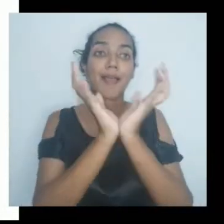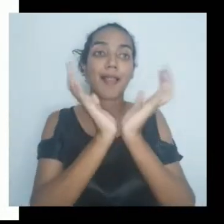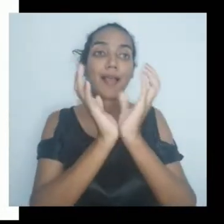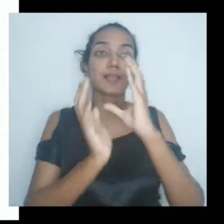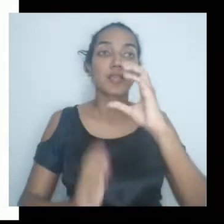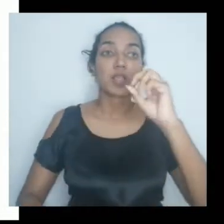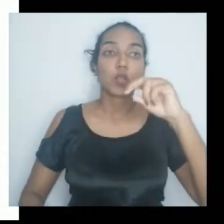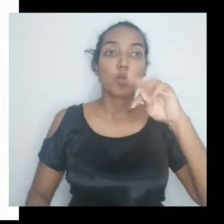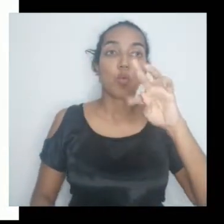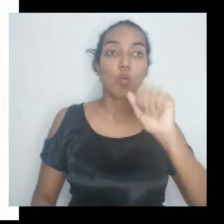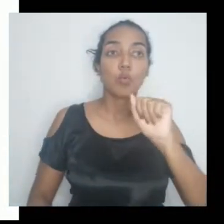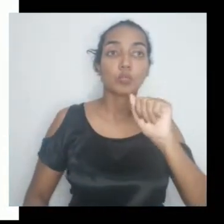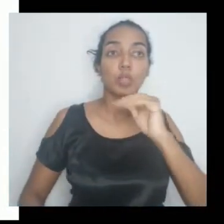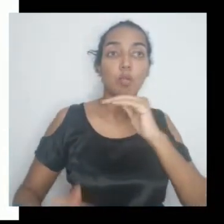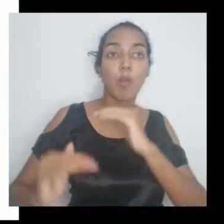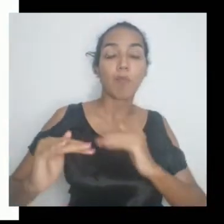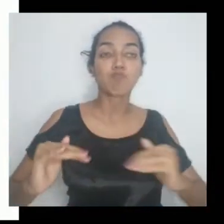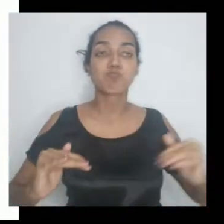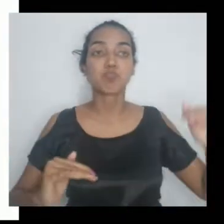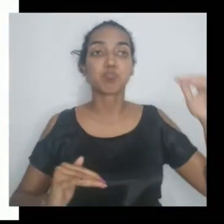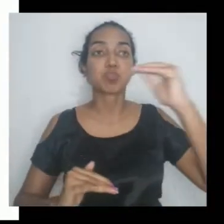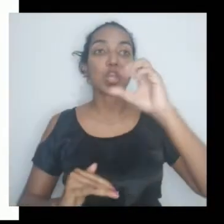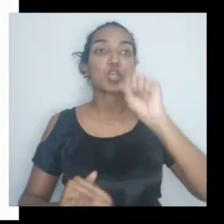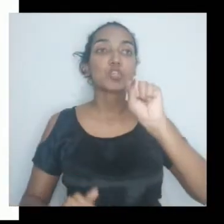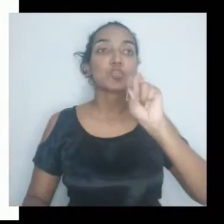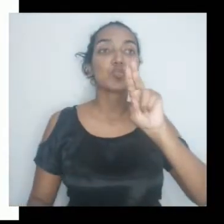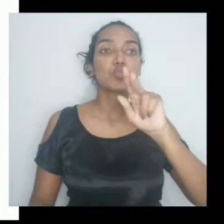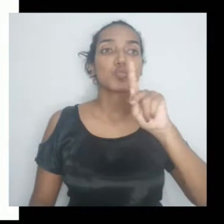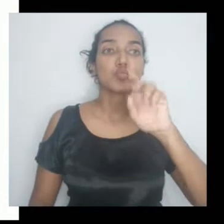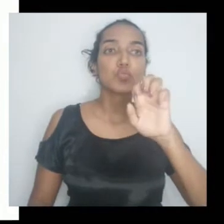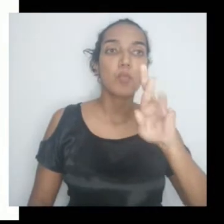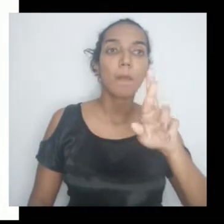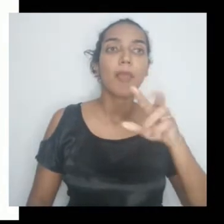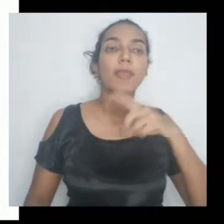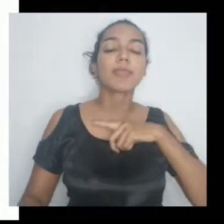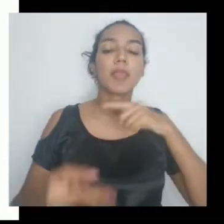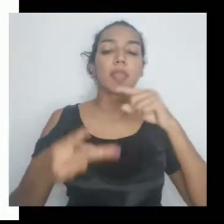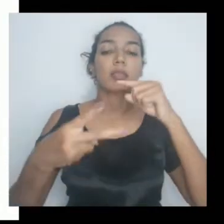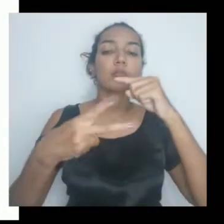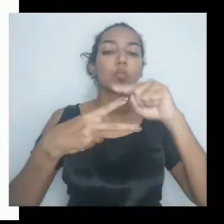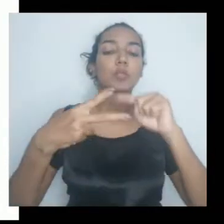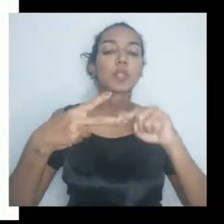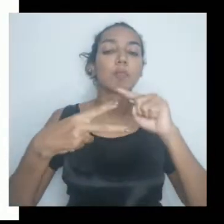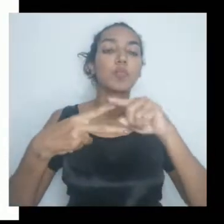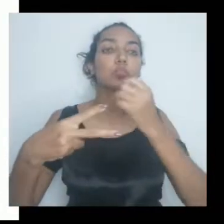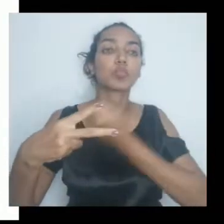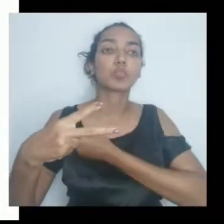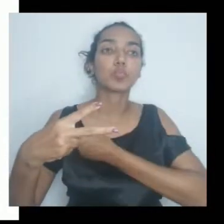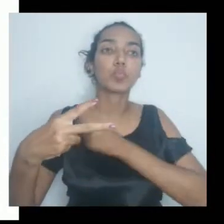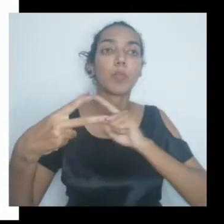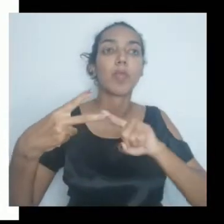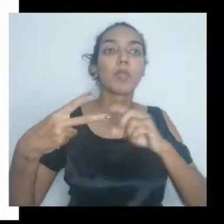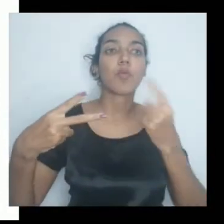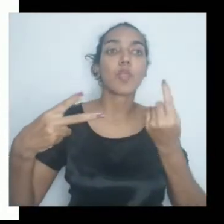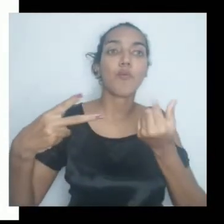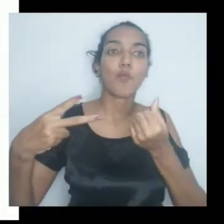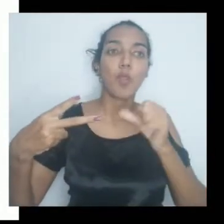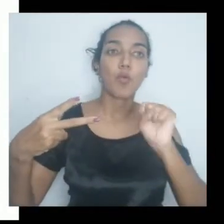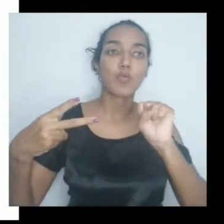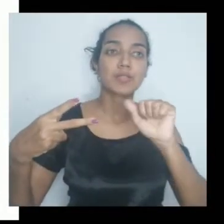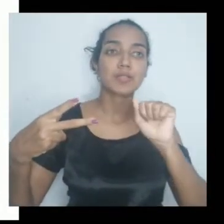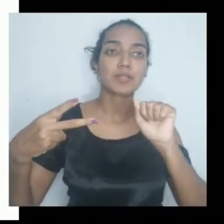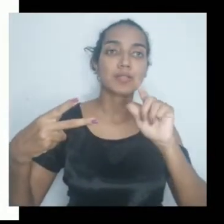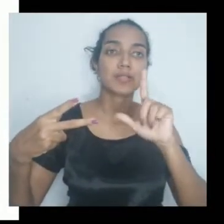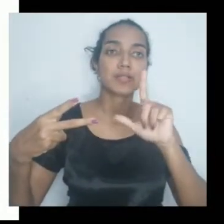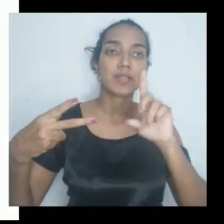gente lembra, tem dois atributos, um número e um saldo. E a gente vai estender em duas outras classes, a